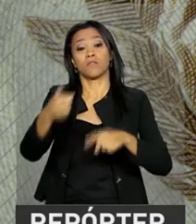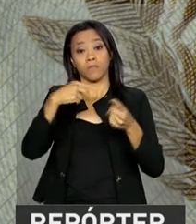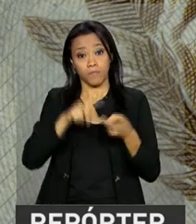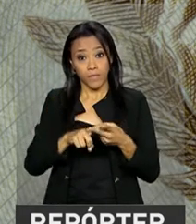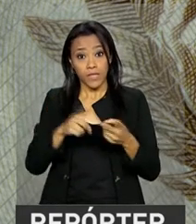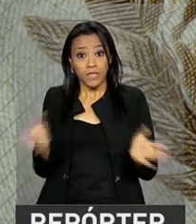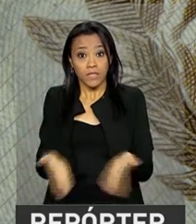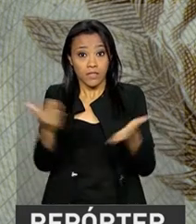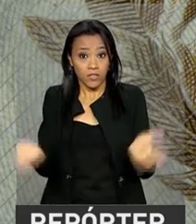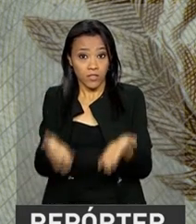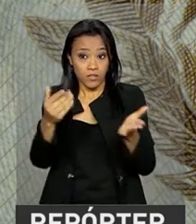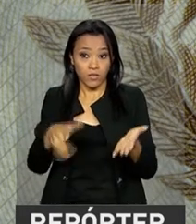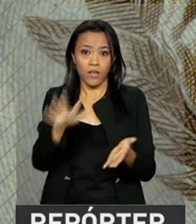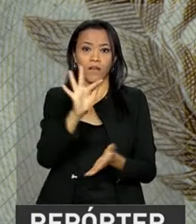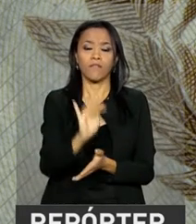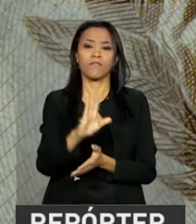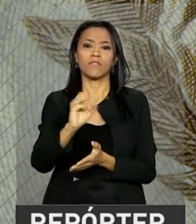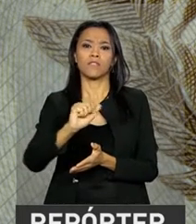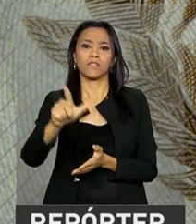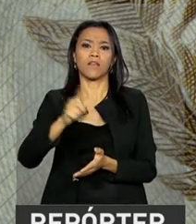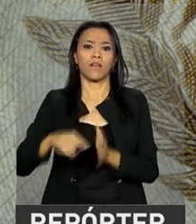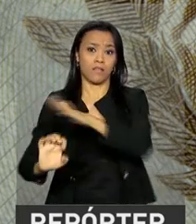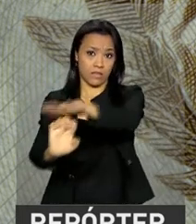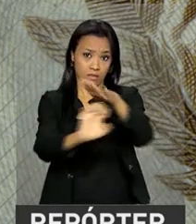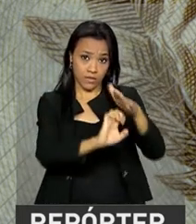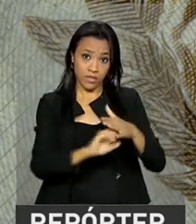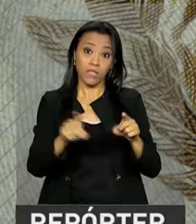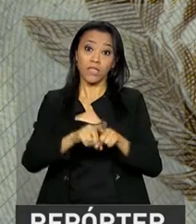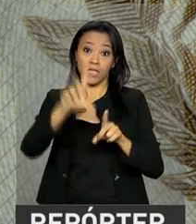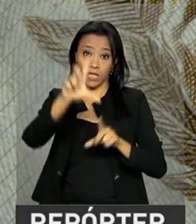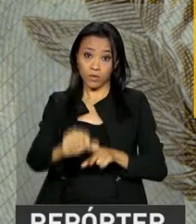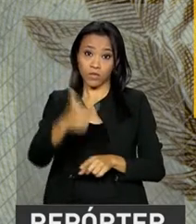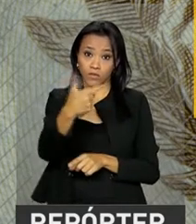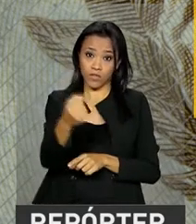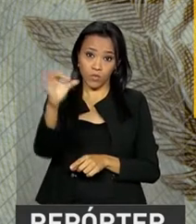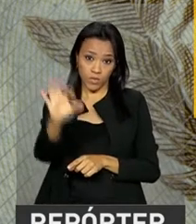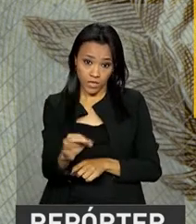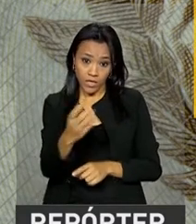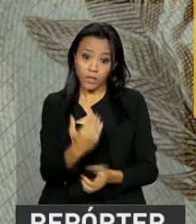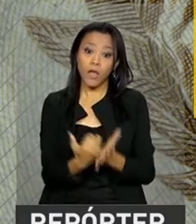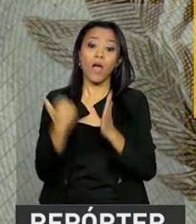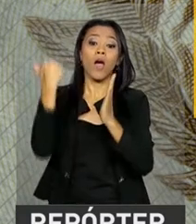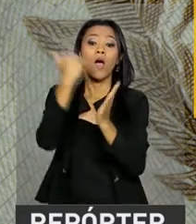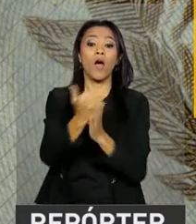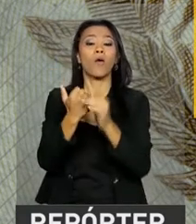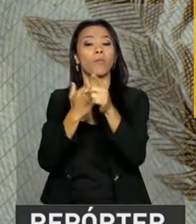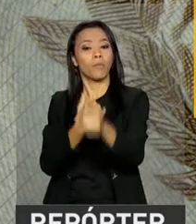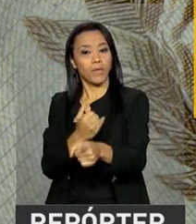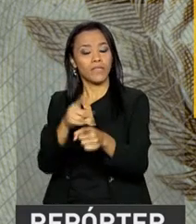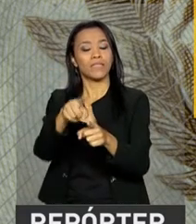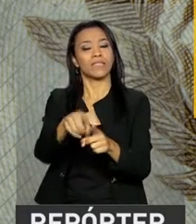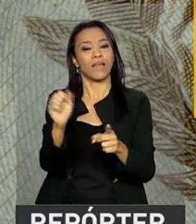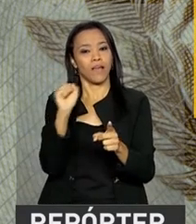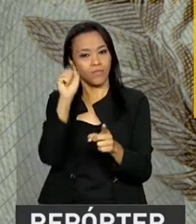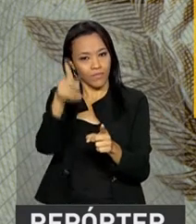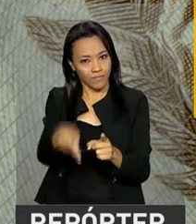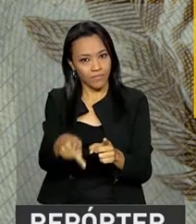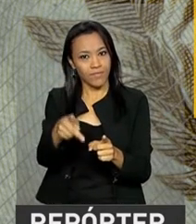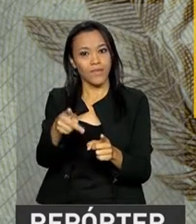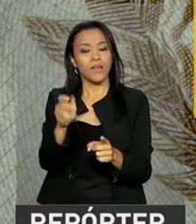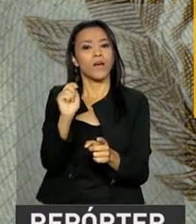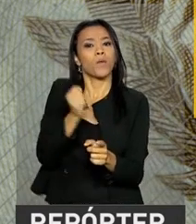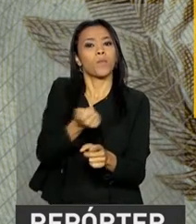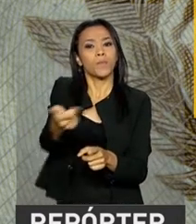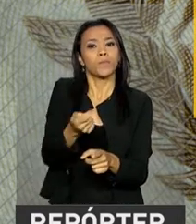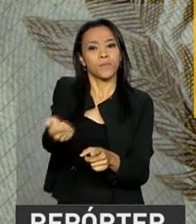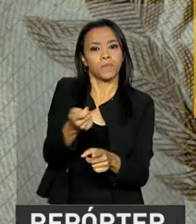tributário empresas e reduzir as já existentes em 20% aumentar a contribuição previdenciária dos servidores de 11